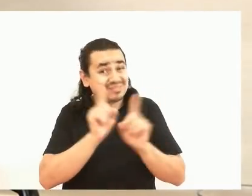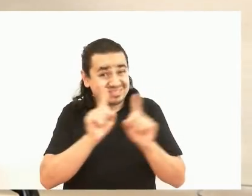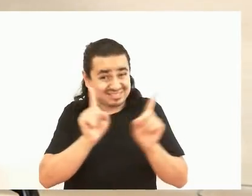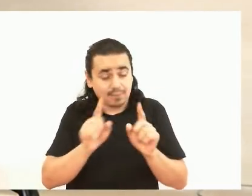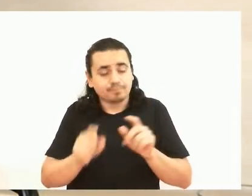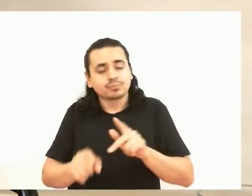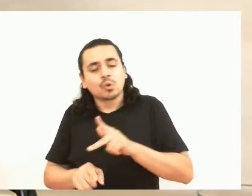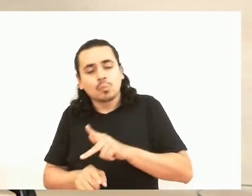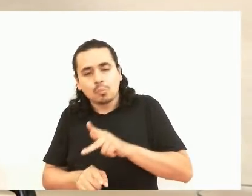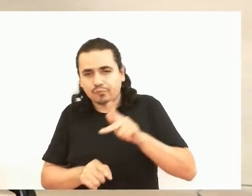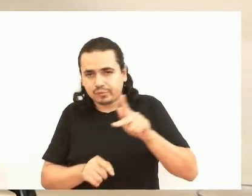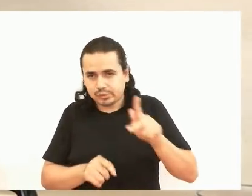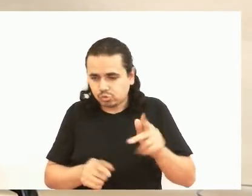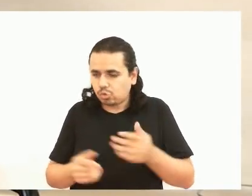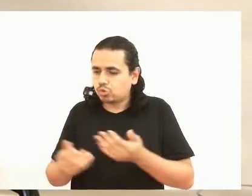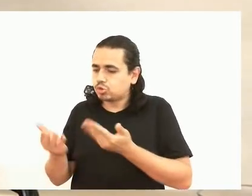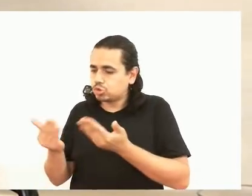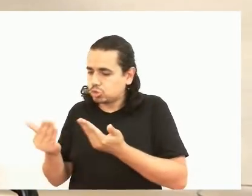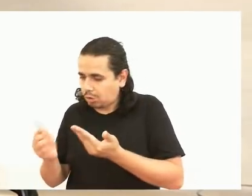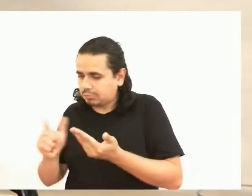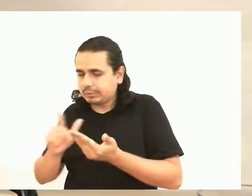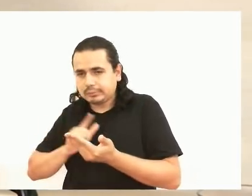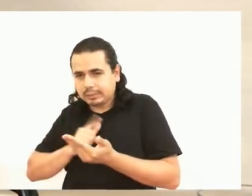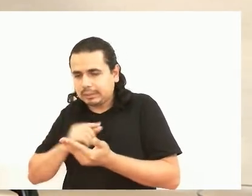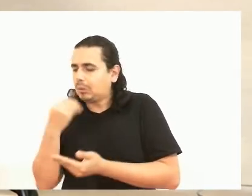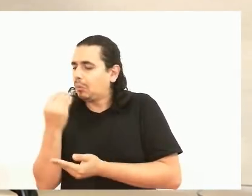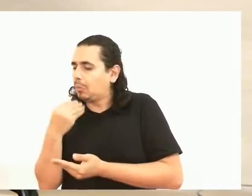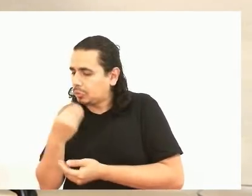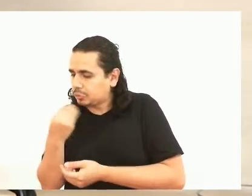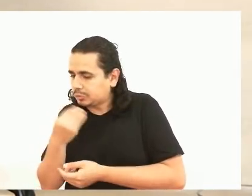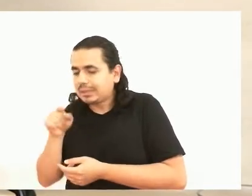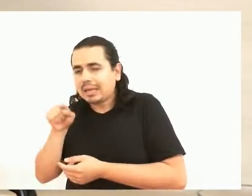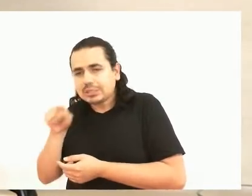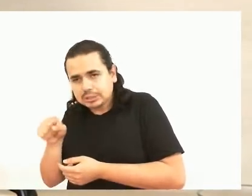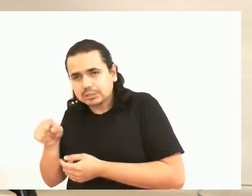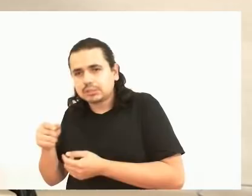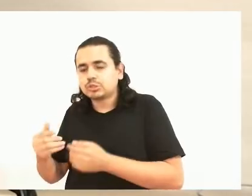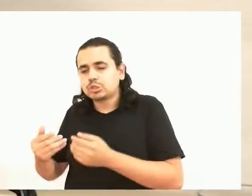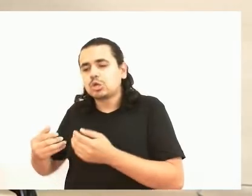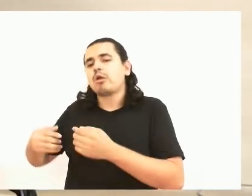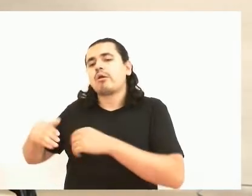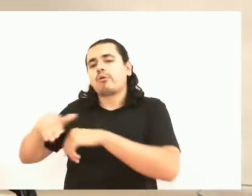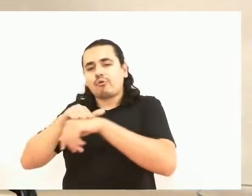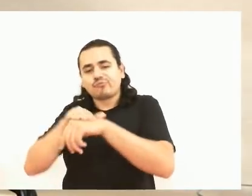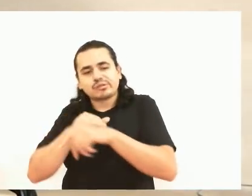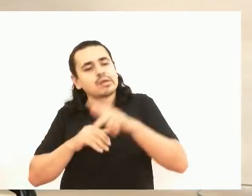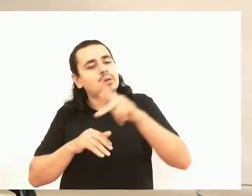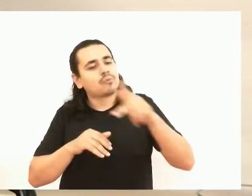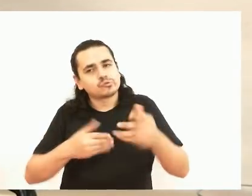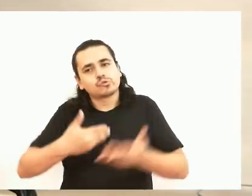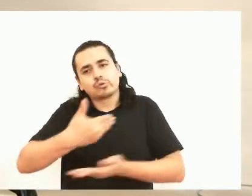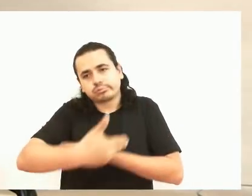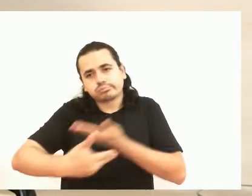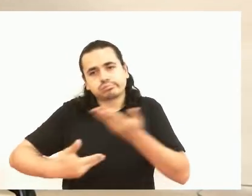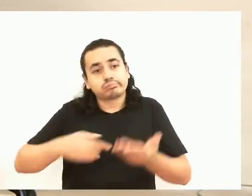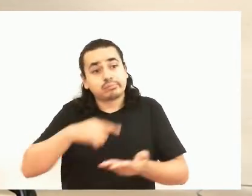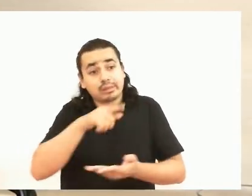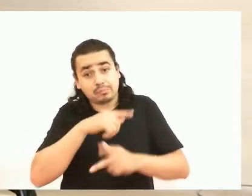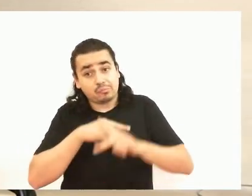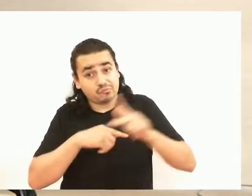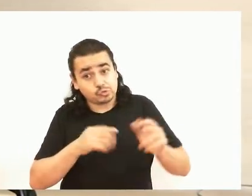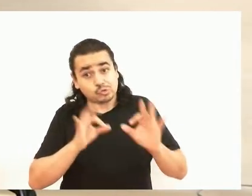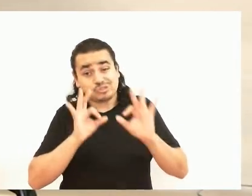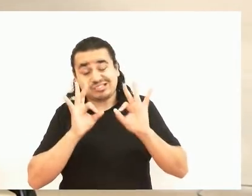professor se o adolescente já tem uma oportunidade de dialogar com o professor dessa forma que ele não é um modelo na